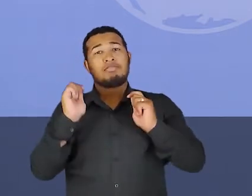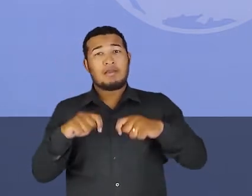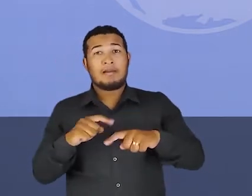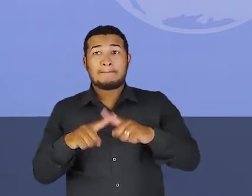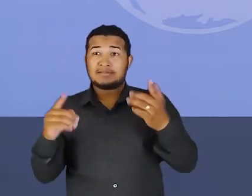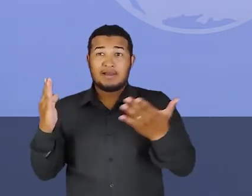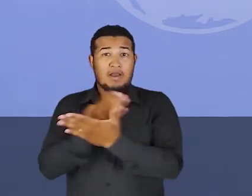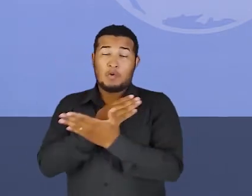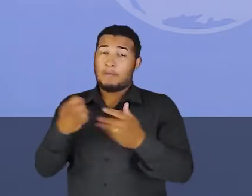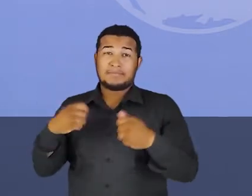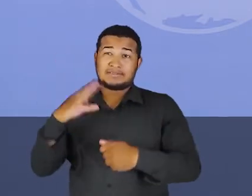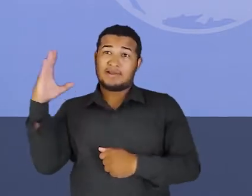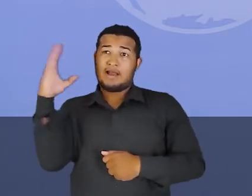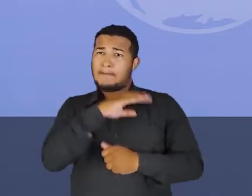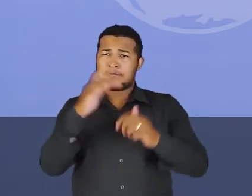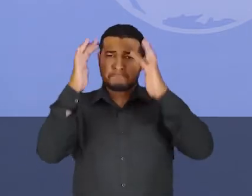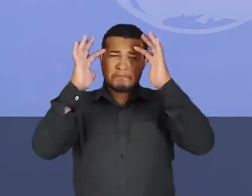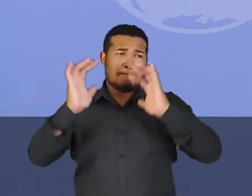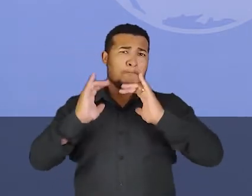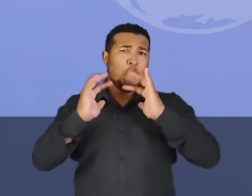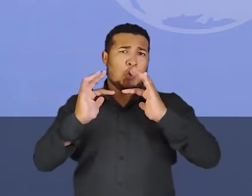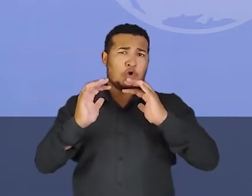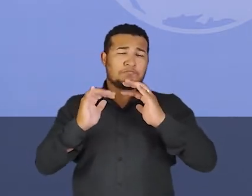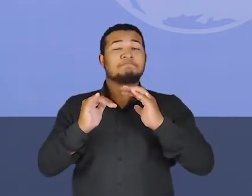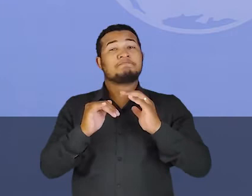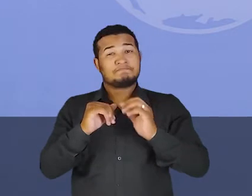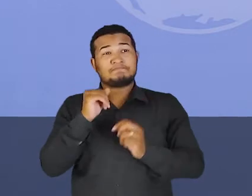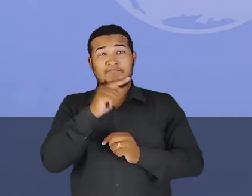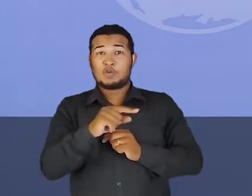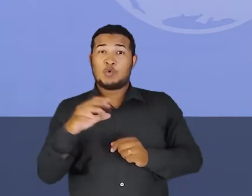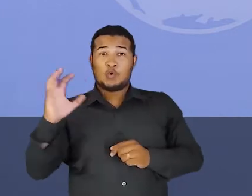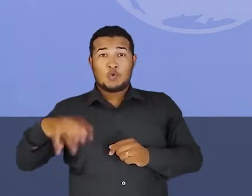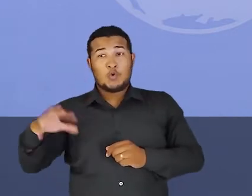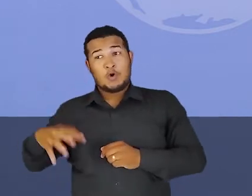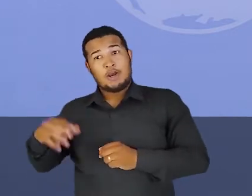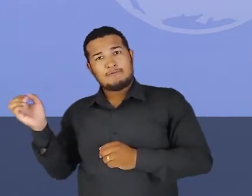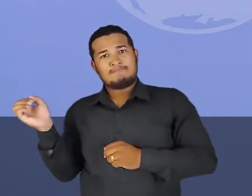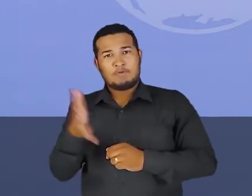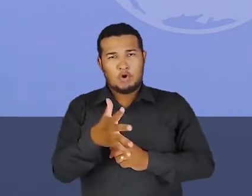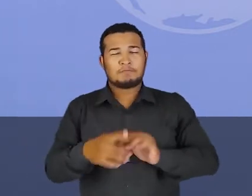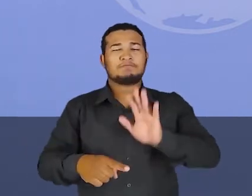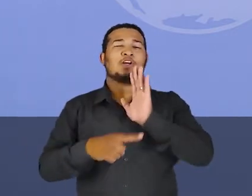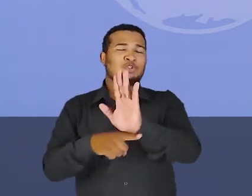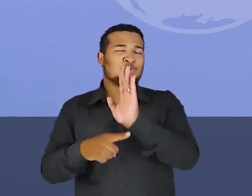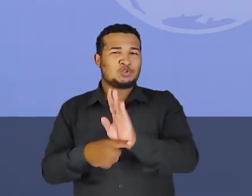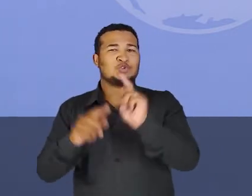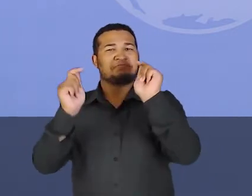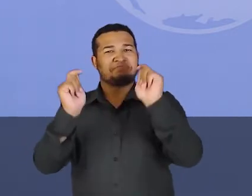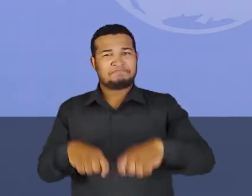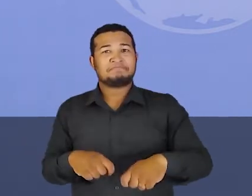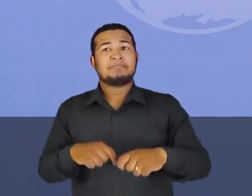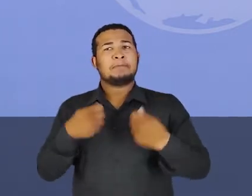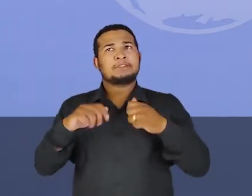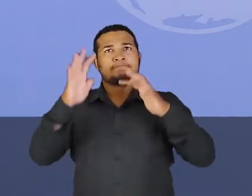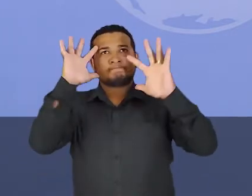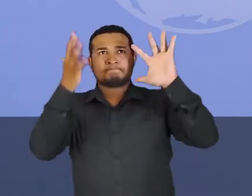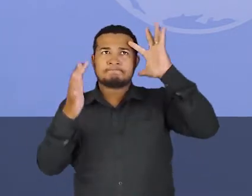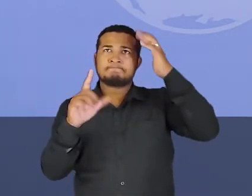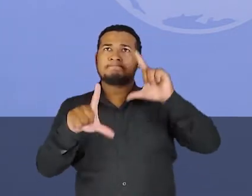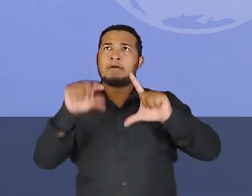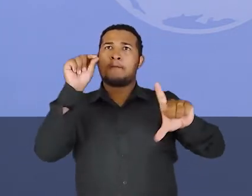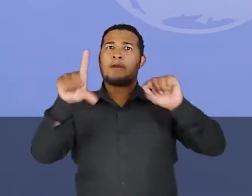tomadas rápidas. E o handebol, ele provoca isso em nós, essa área em nosso cérebro, onde nós temos que tomar decisões. Às vezes